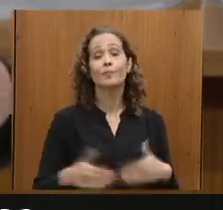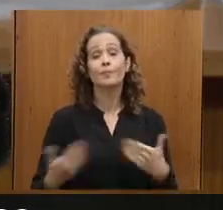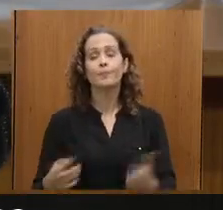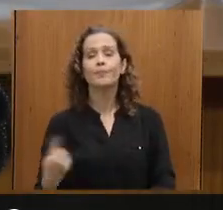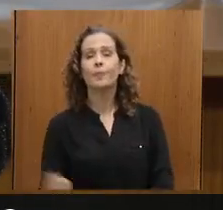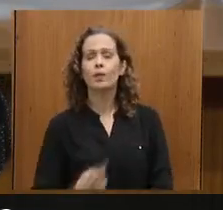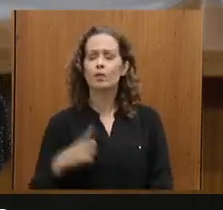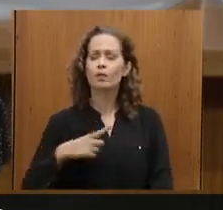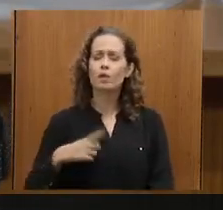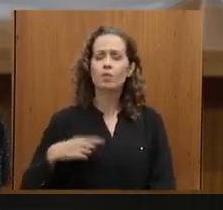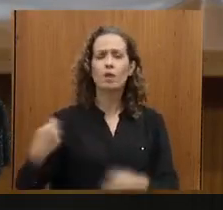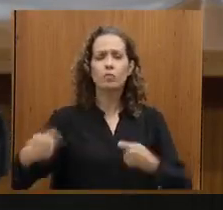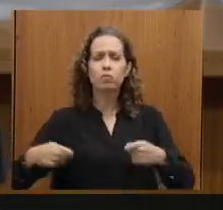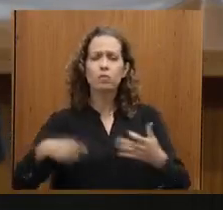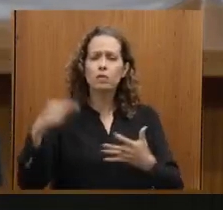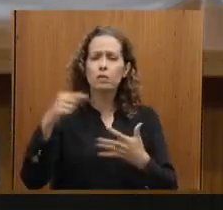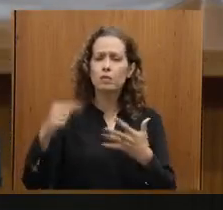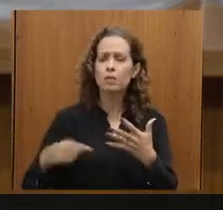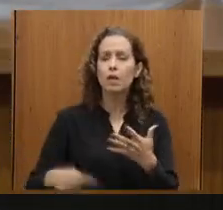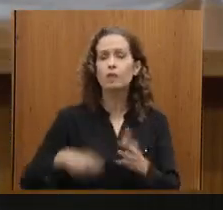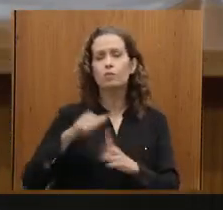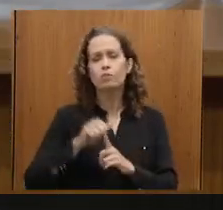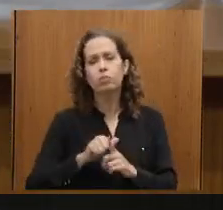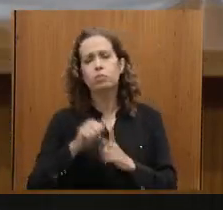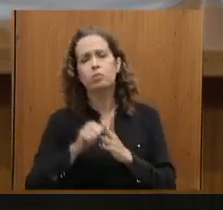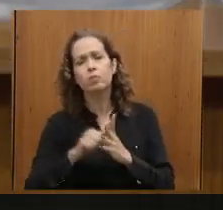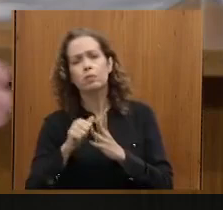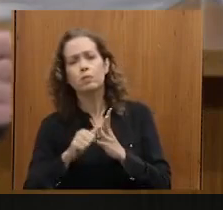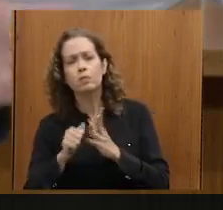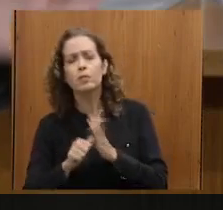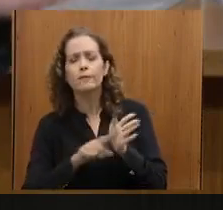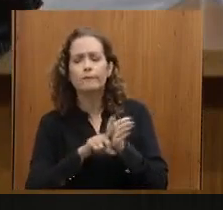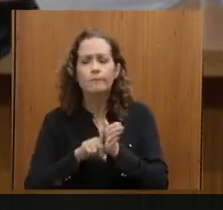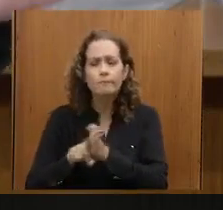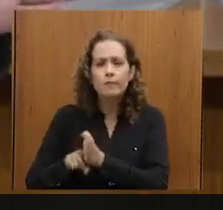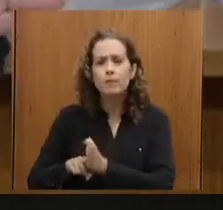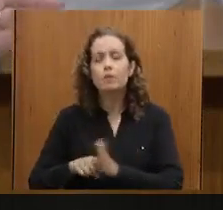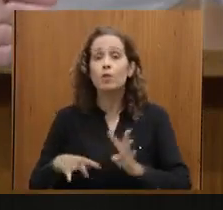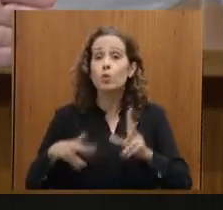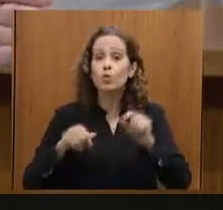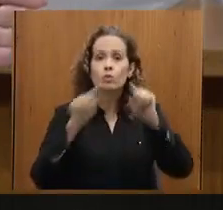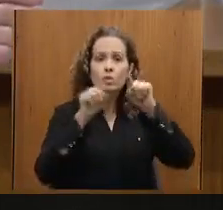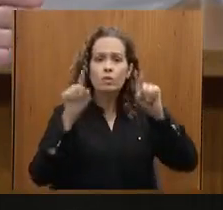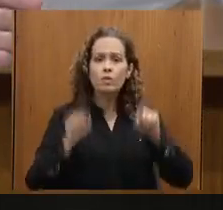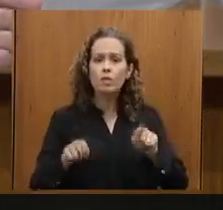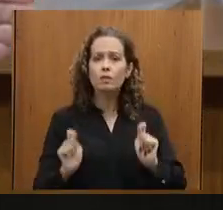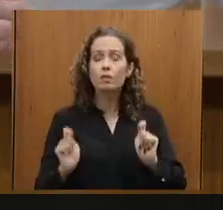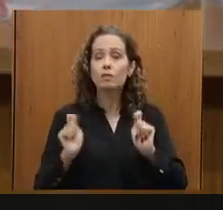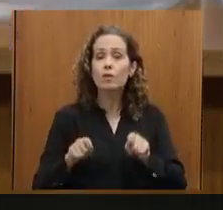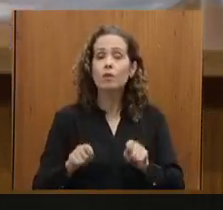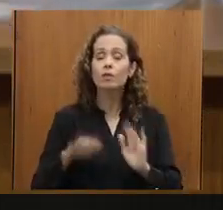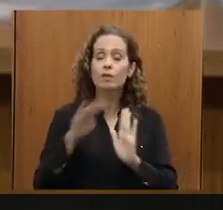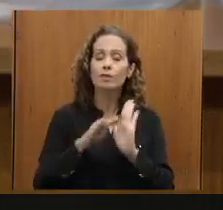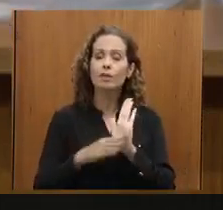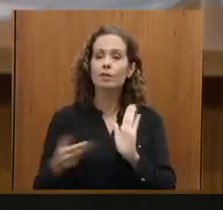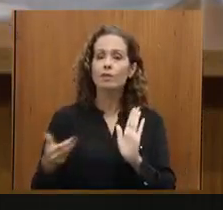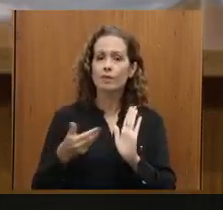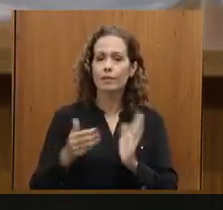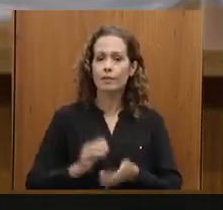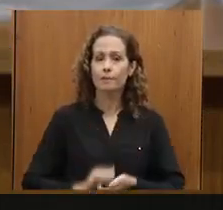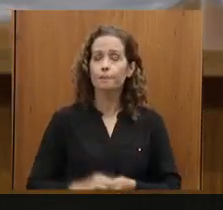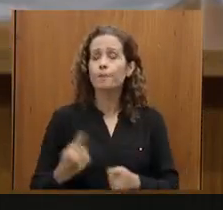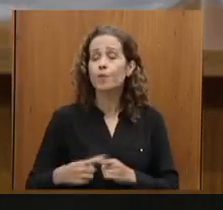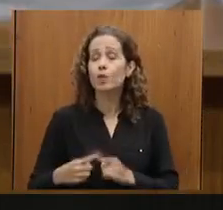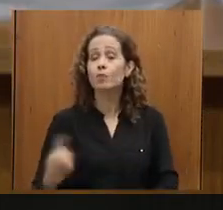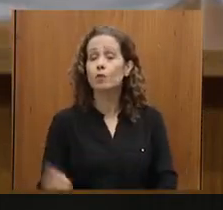necessidade de, a cada mês, verificar todos os servidores que podem ingressar naquela lista. Porque